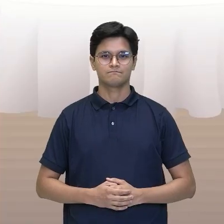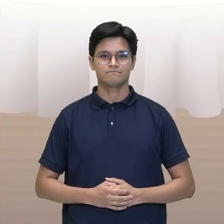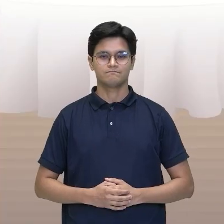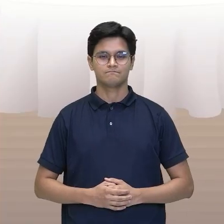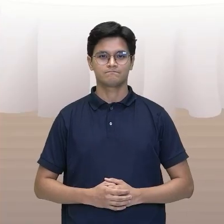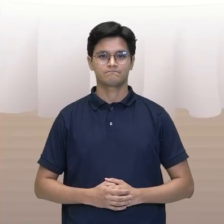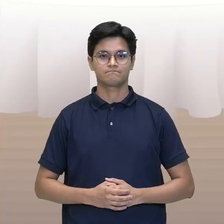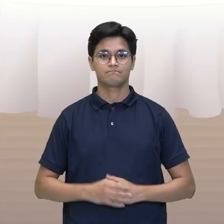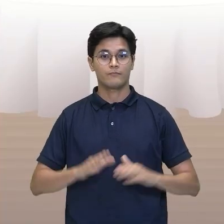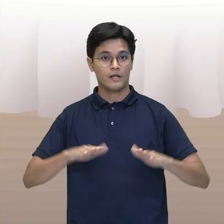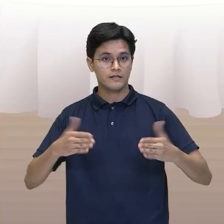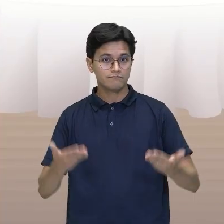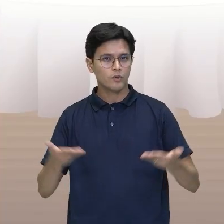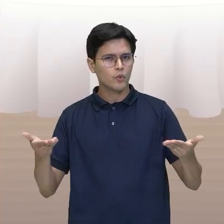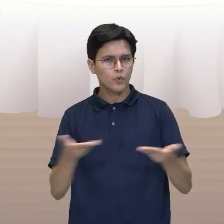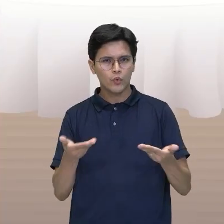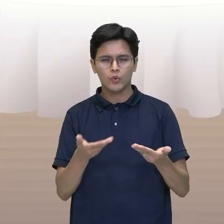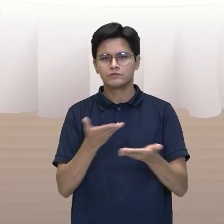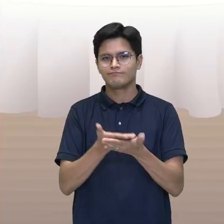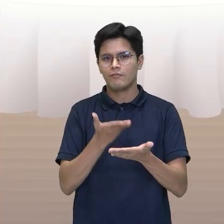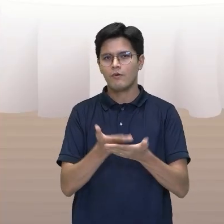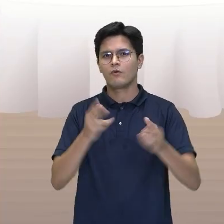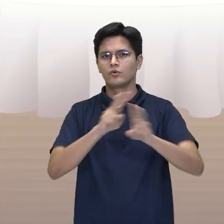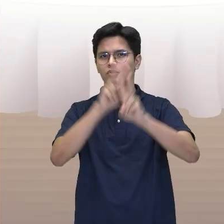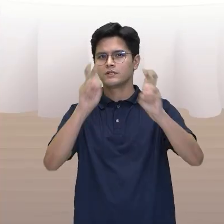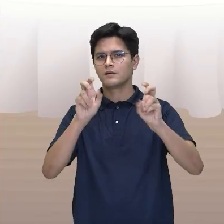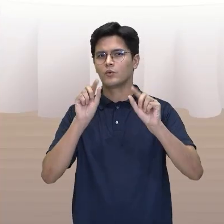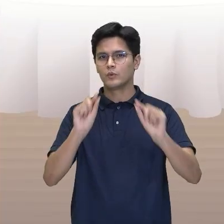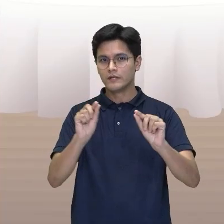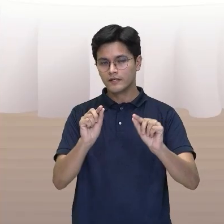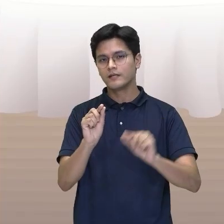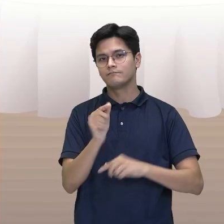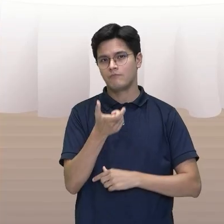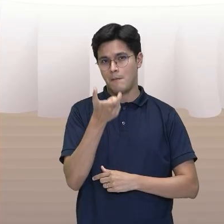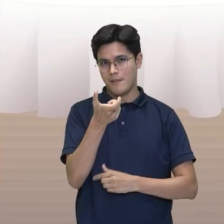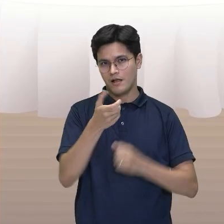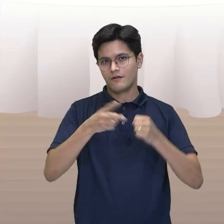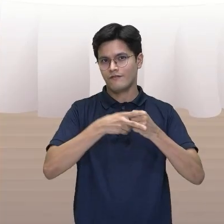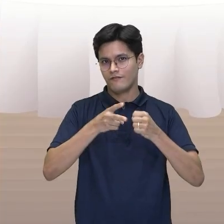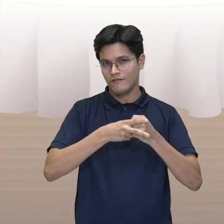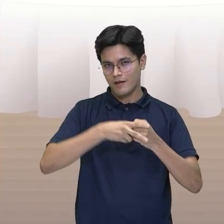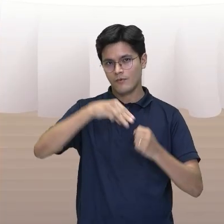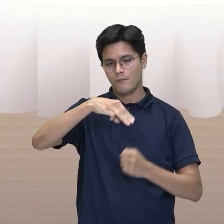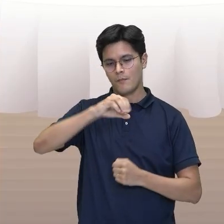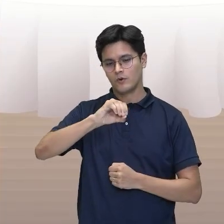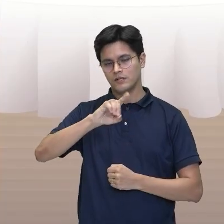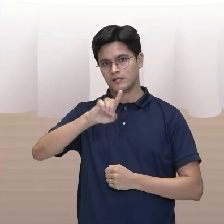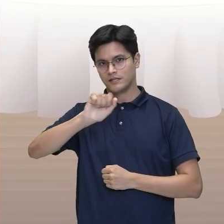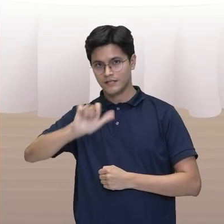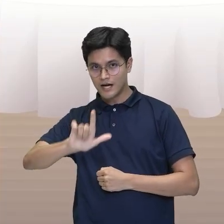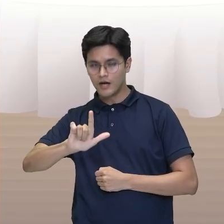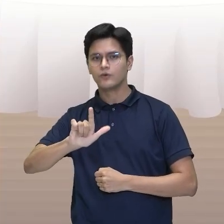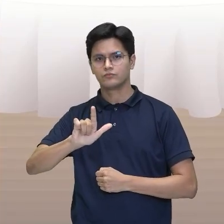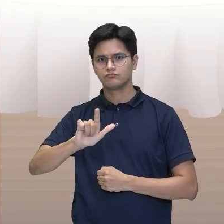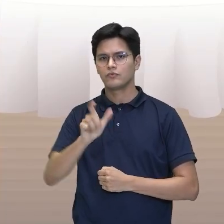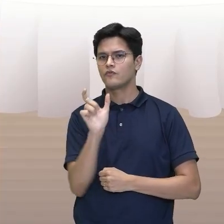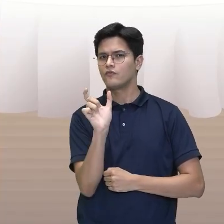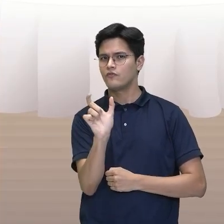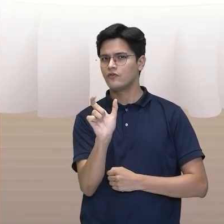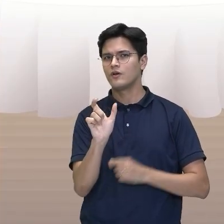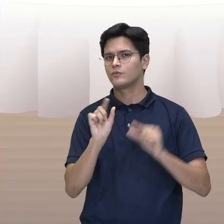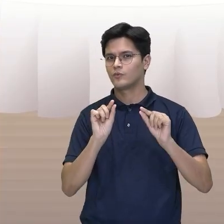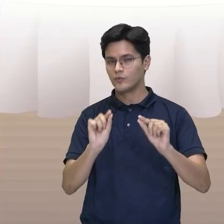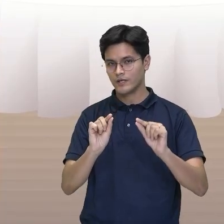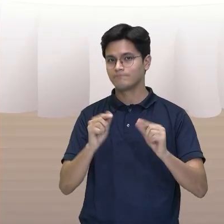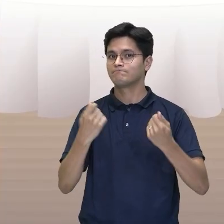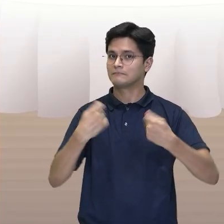Então, o tema da nossa aula de hoje vai tratar de um verbo modal bastante utilizado que nós precisamos tomar bastante cuidado com ele, tá?